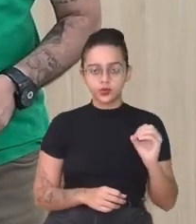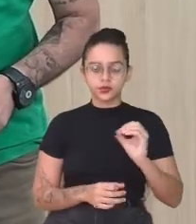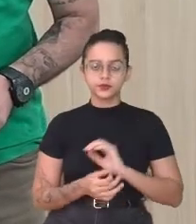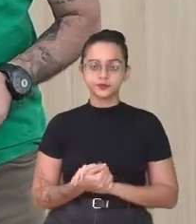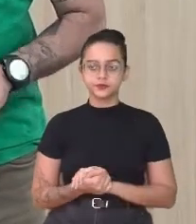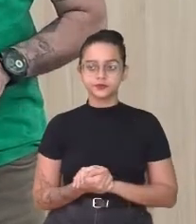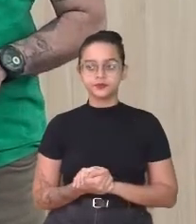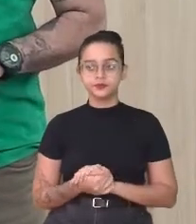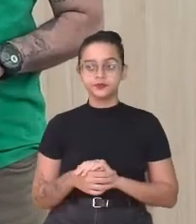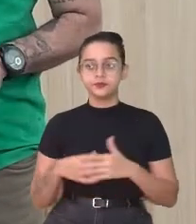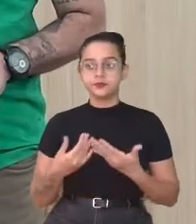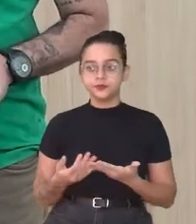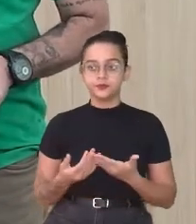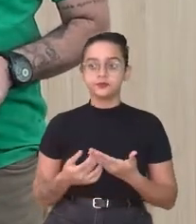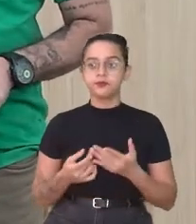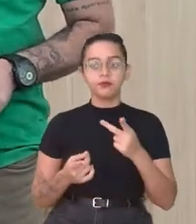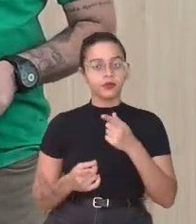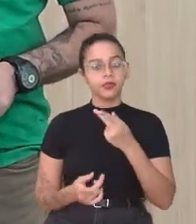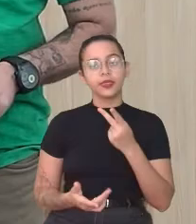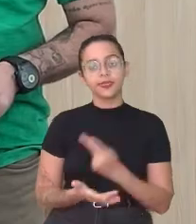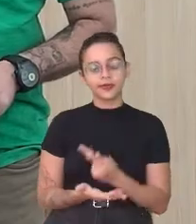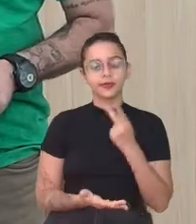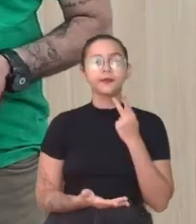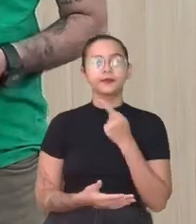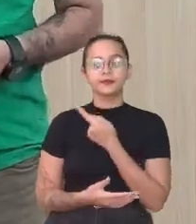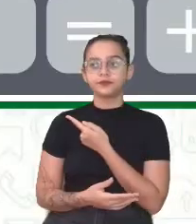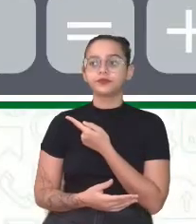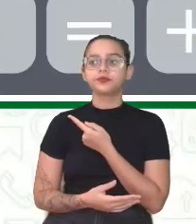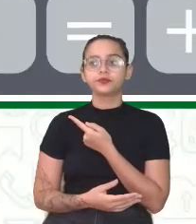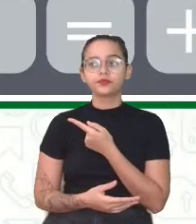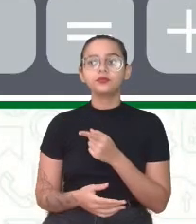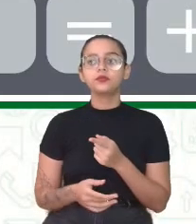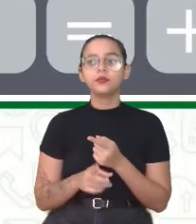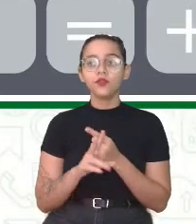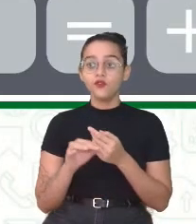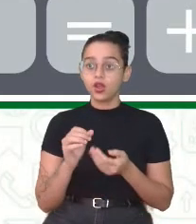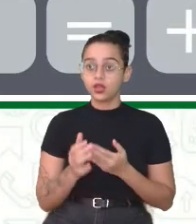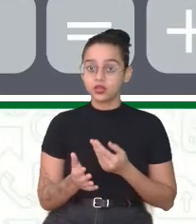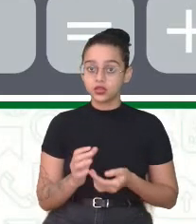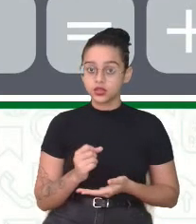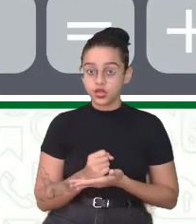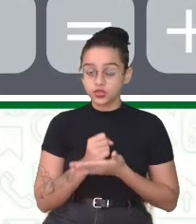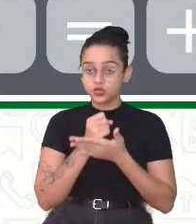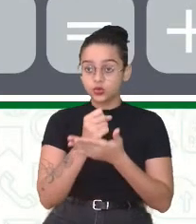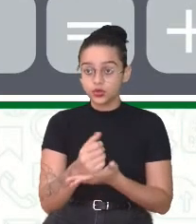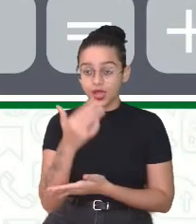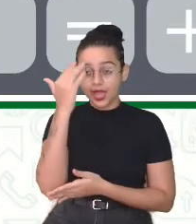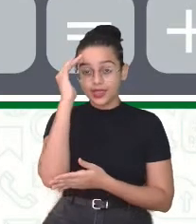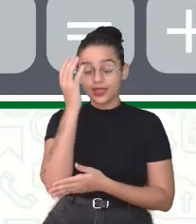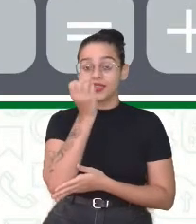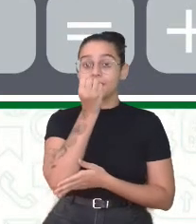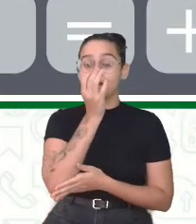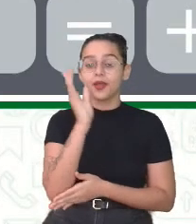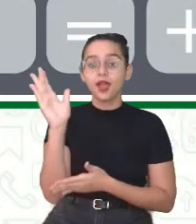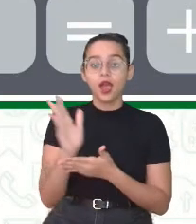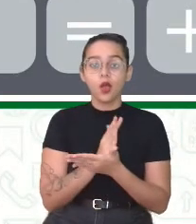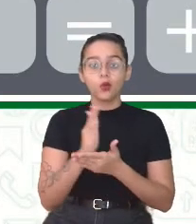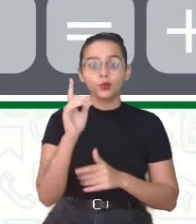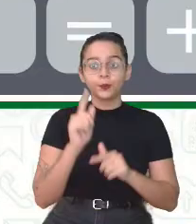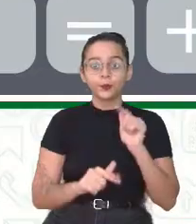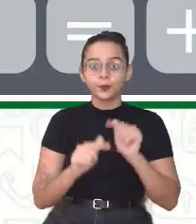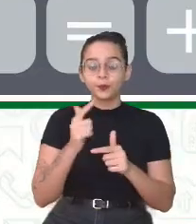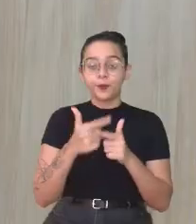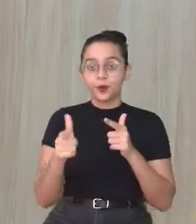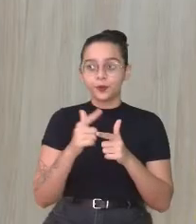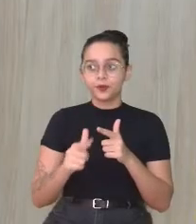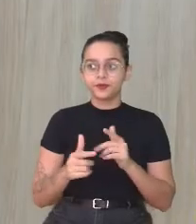350, tá certo? Então, essas situações aí, no caso, elas vão te ajudar a compreender bem determinados problemas, tá